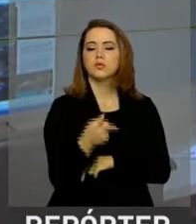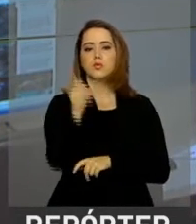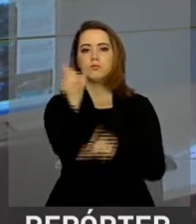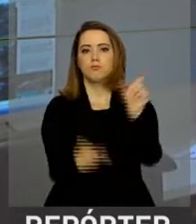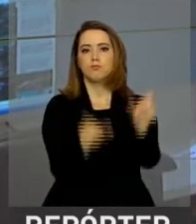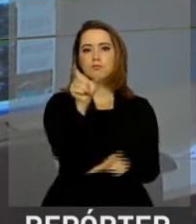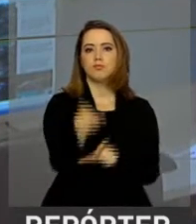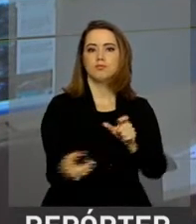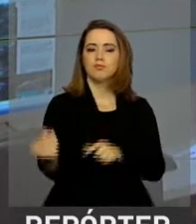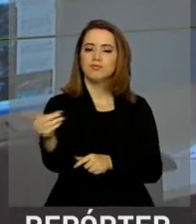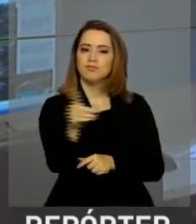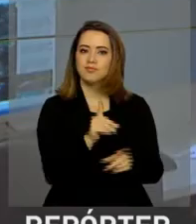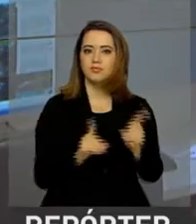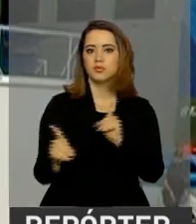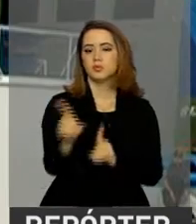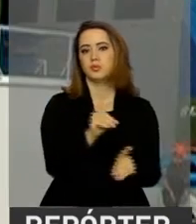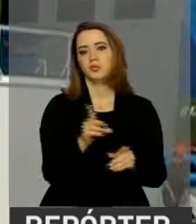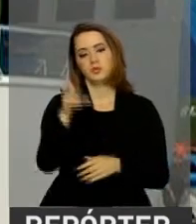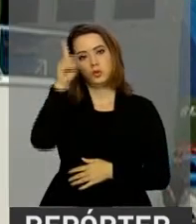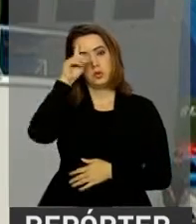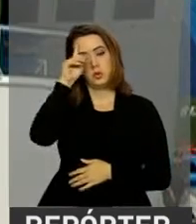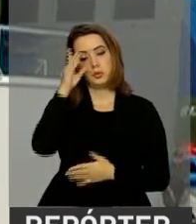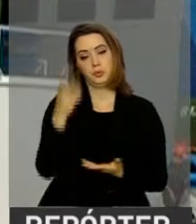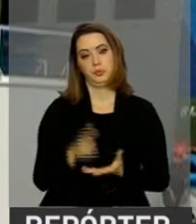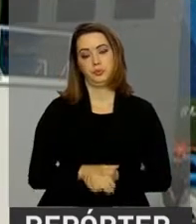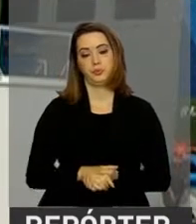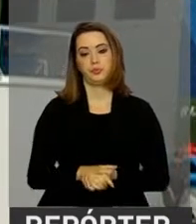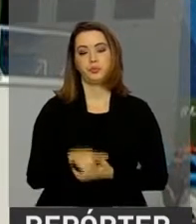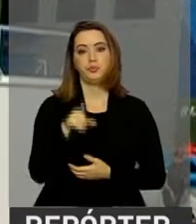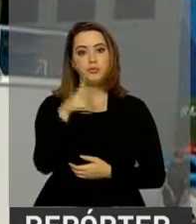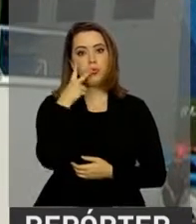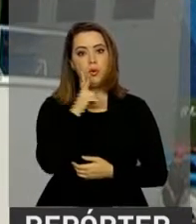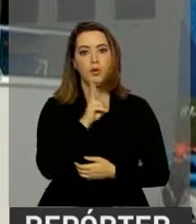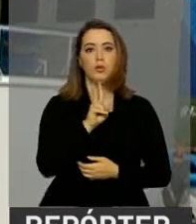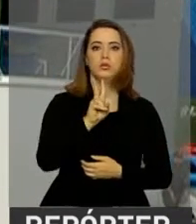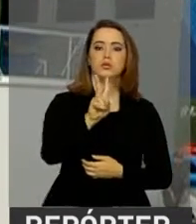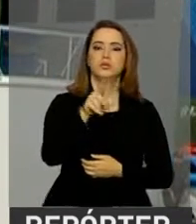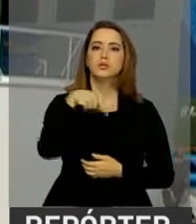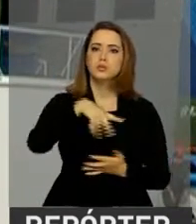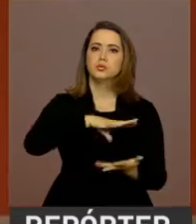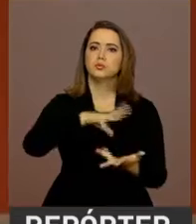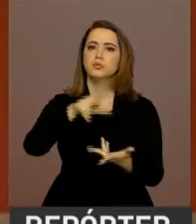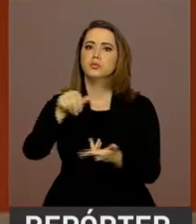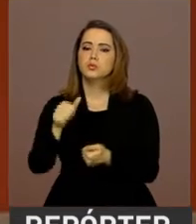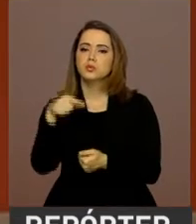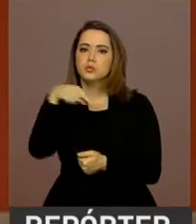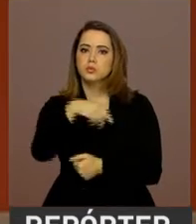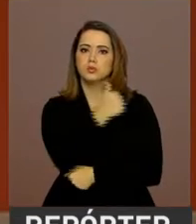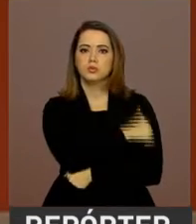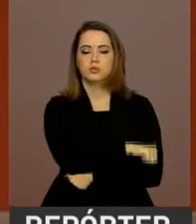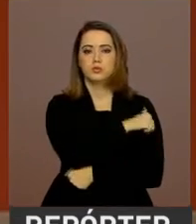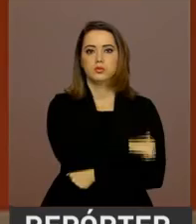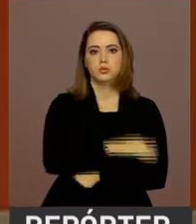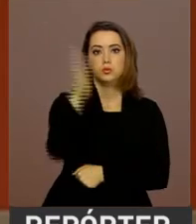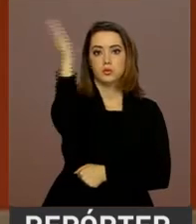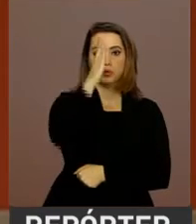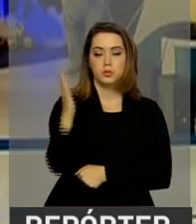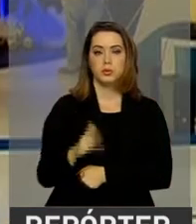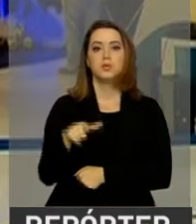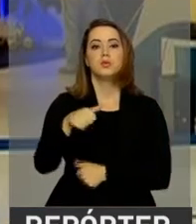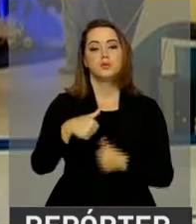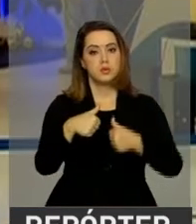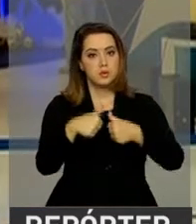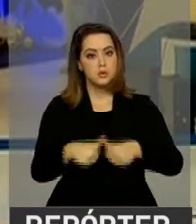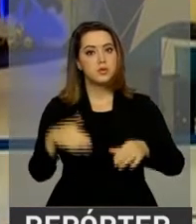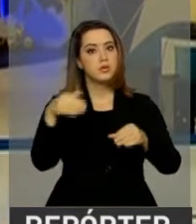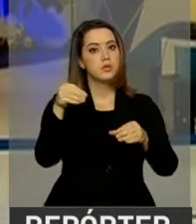lá diariamente. Se os olhos do mundo estão no Rio de Janeiro, os brasileiros estão na Casa Brasil,